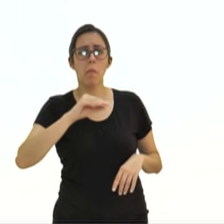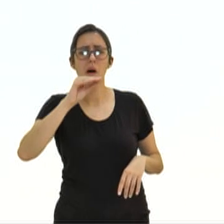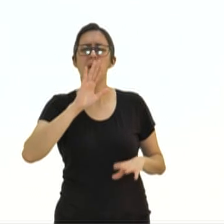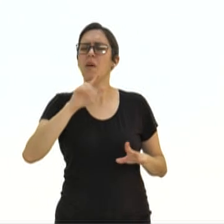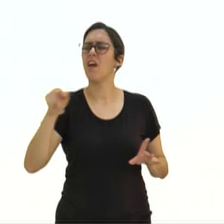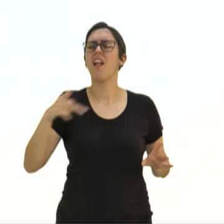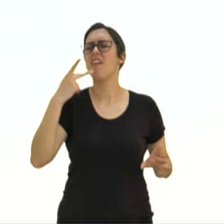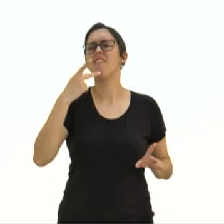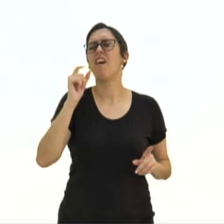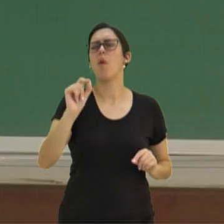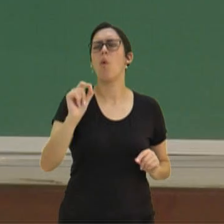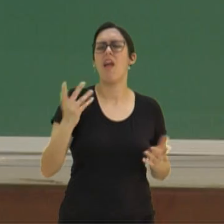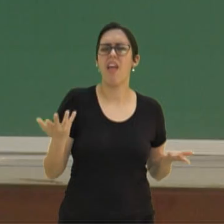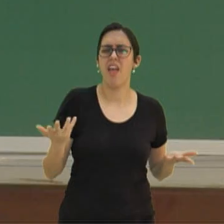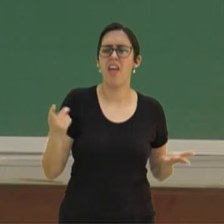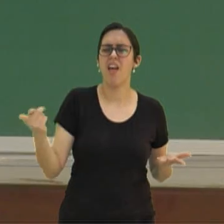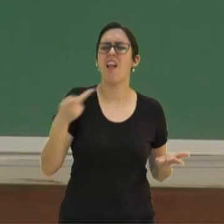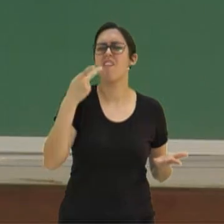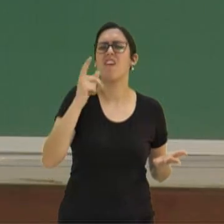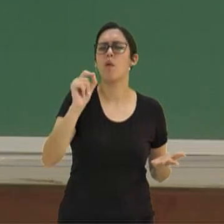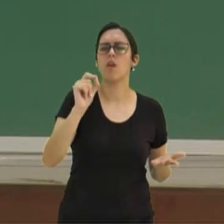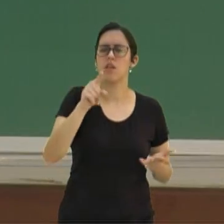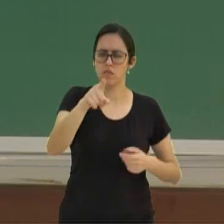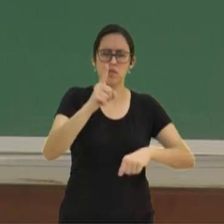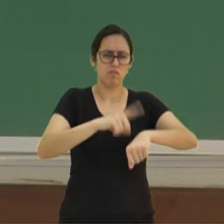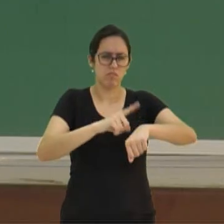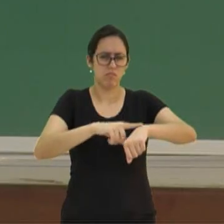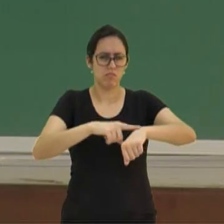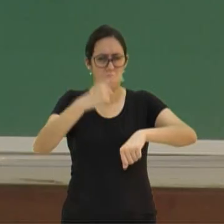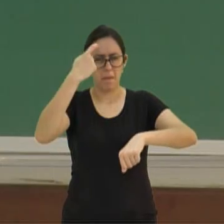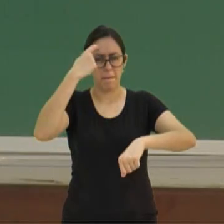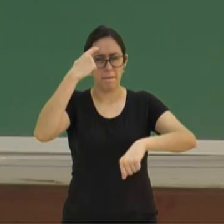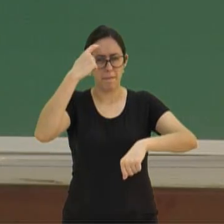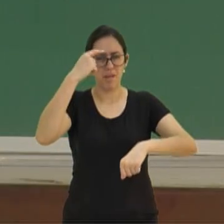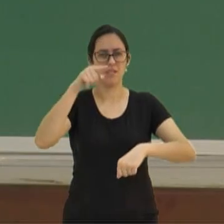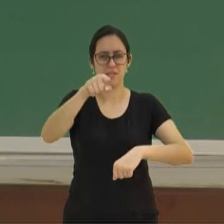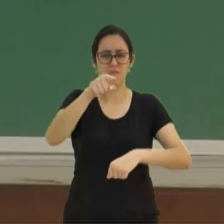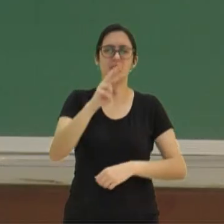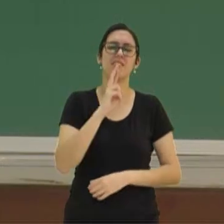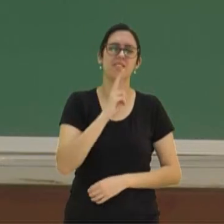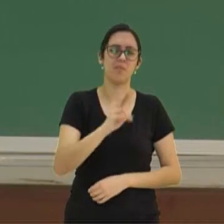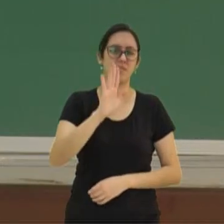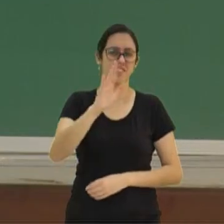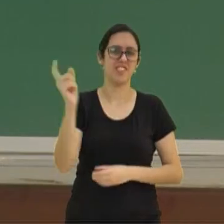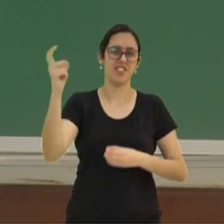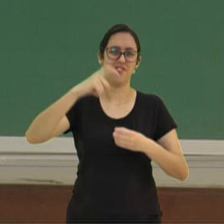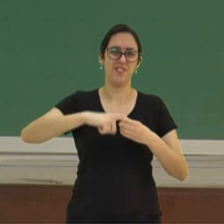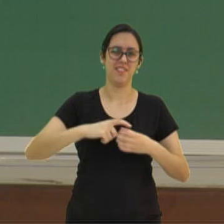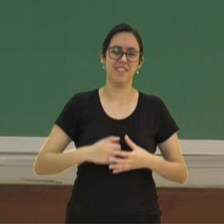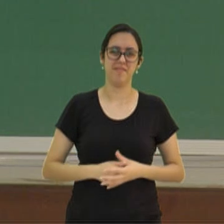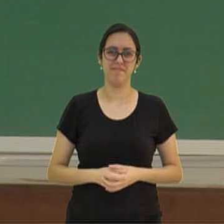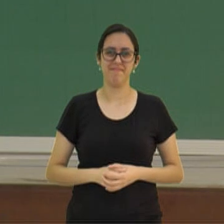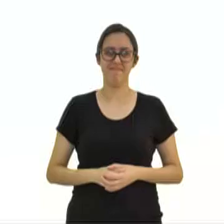falava? Eu vou dar um tempinho para você conta aqui para mim, escreve aí e a gente já volta.